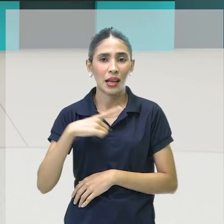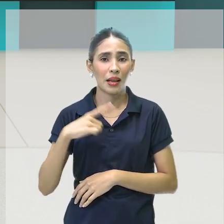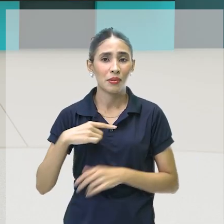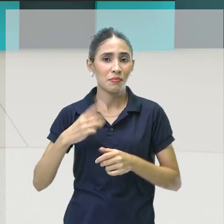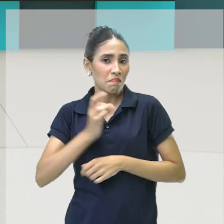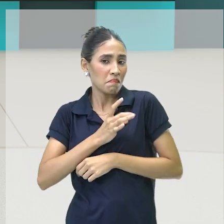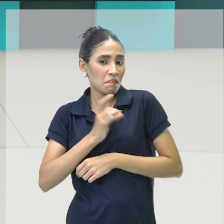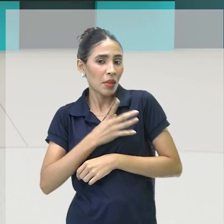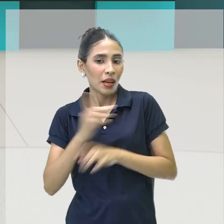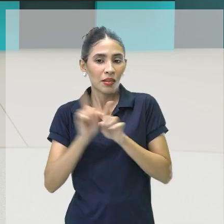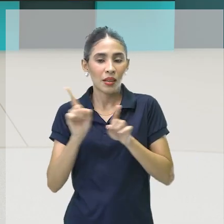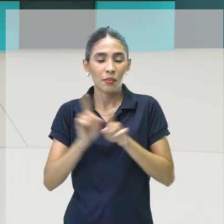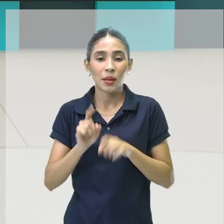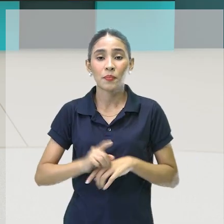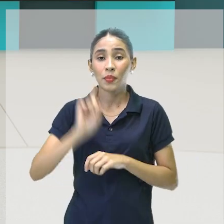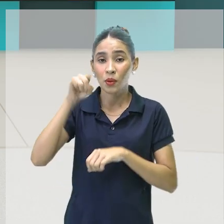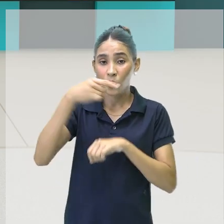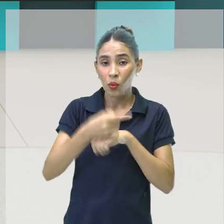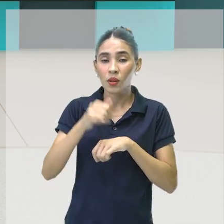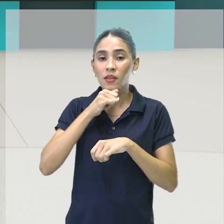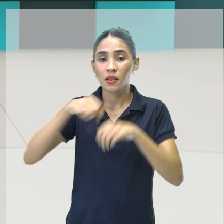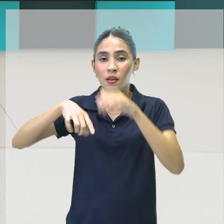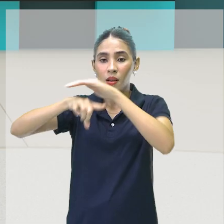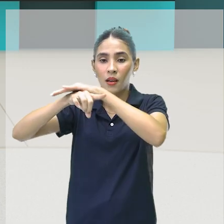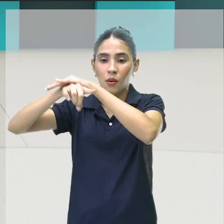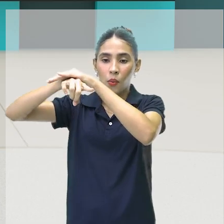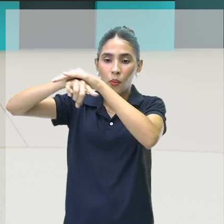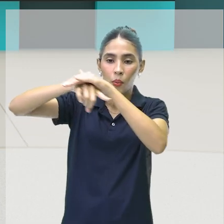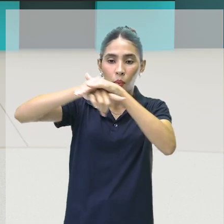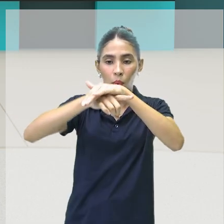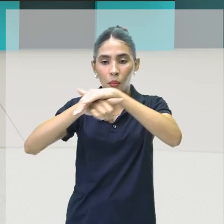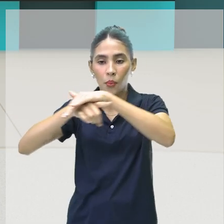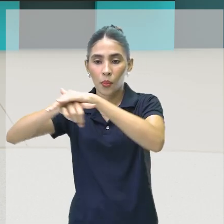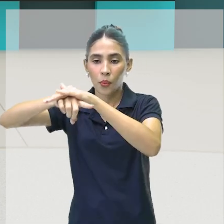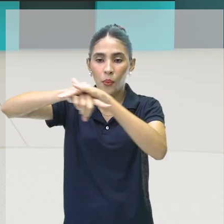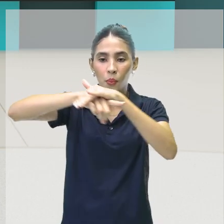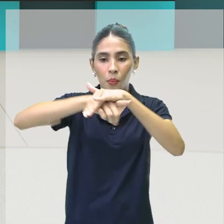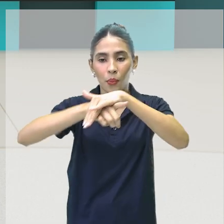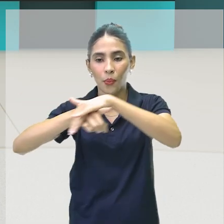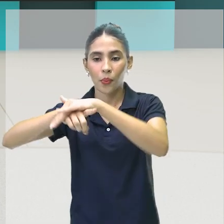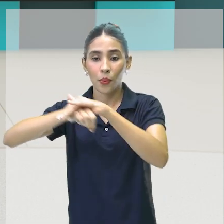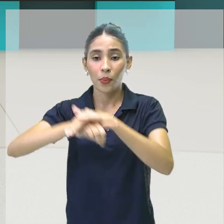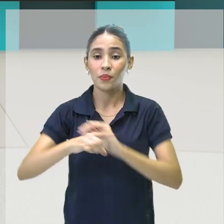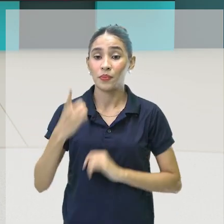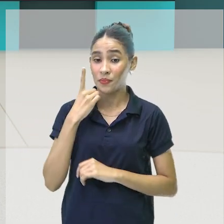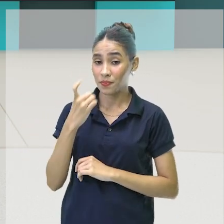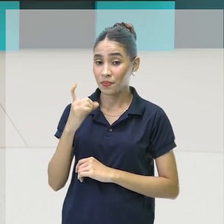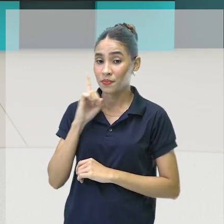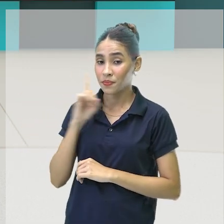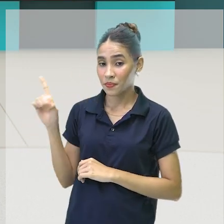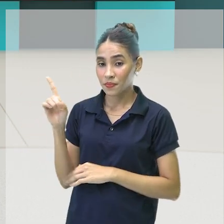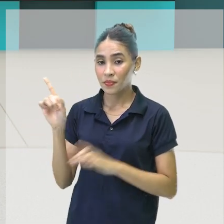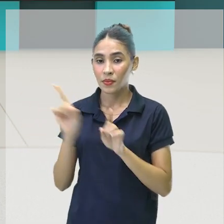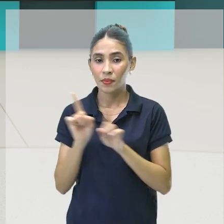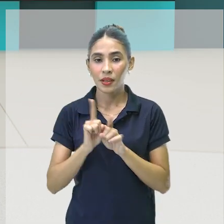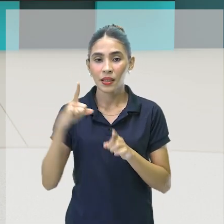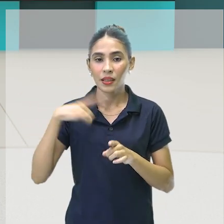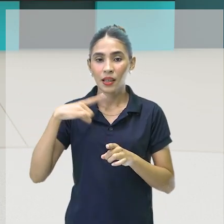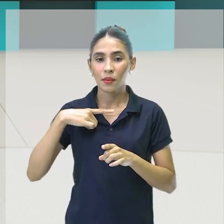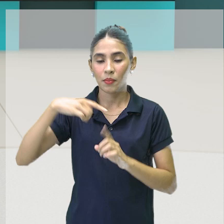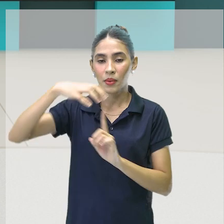certo medinho. Mas nós também temos a asa delta, bem interessante, Nós temos